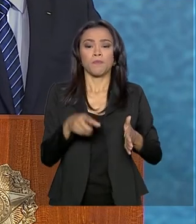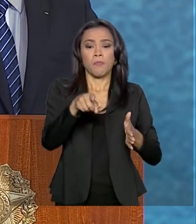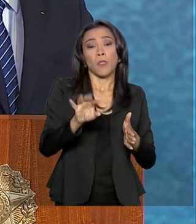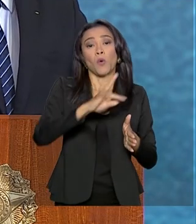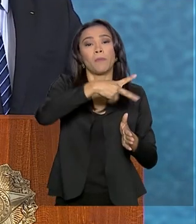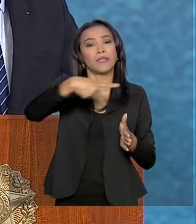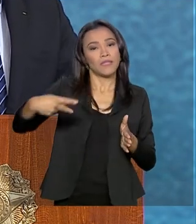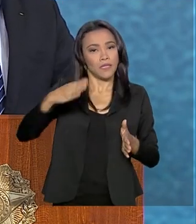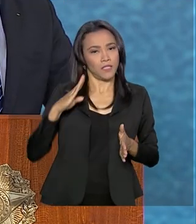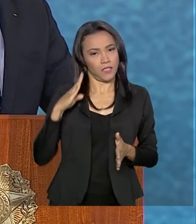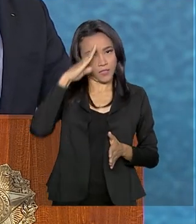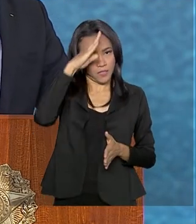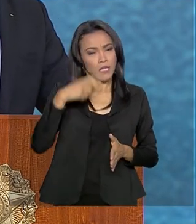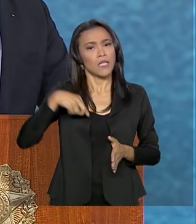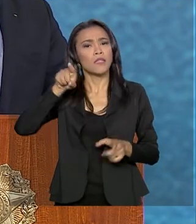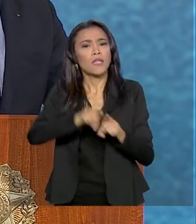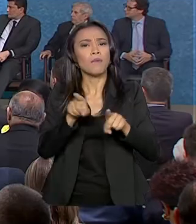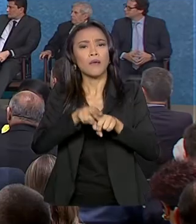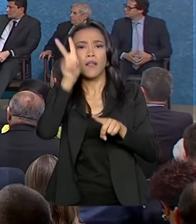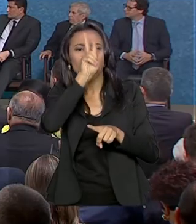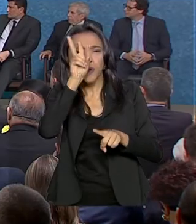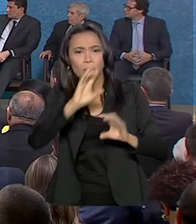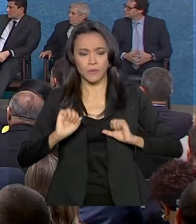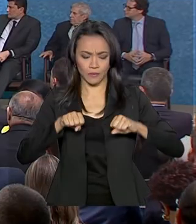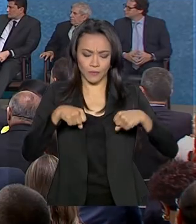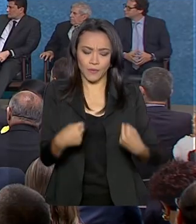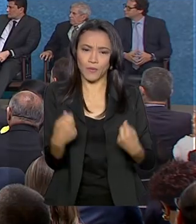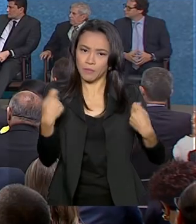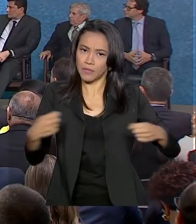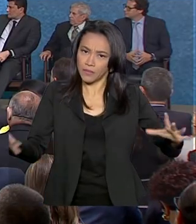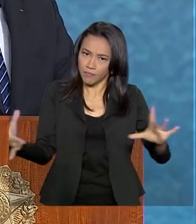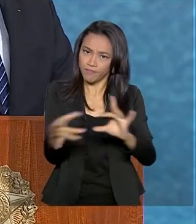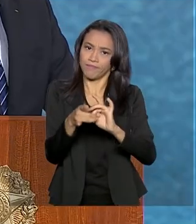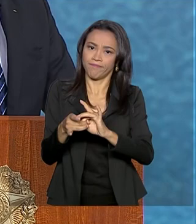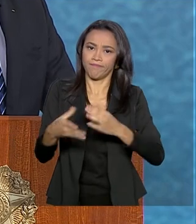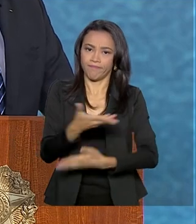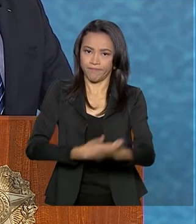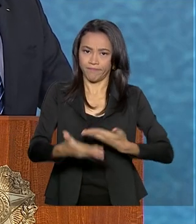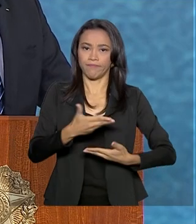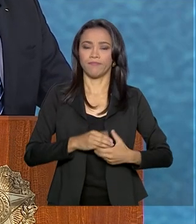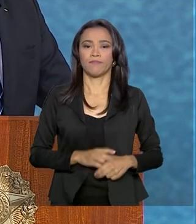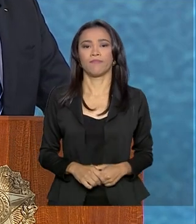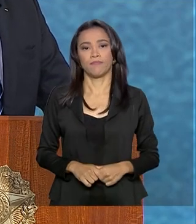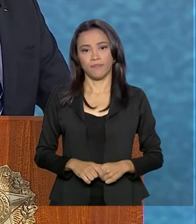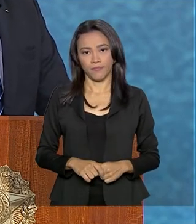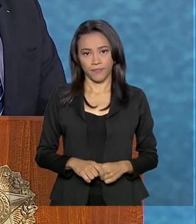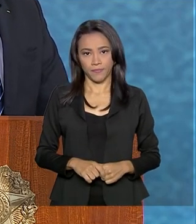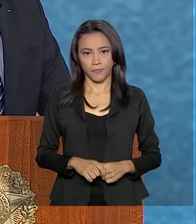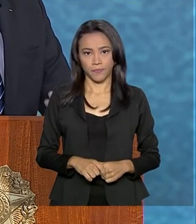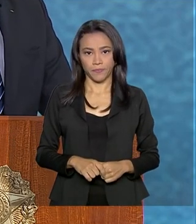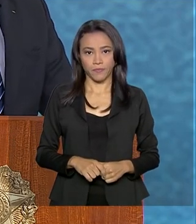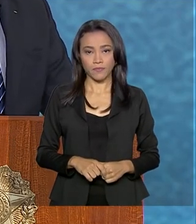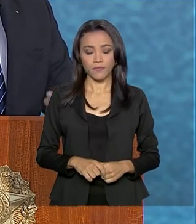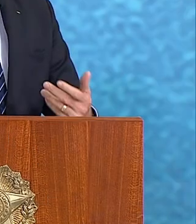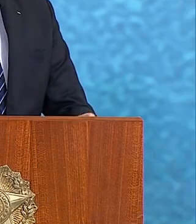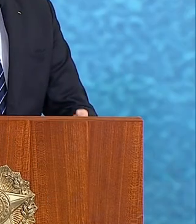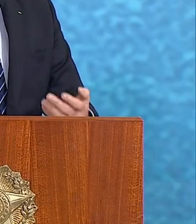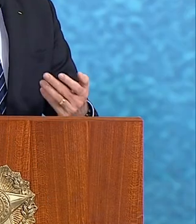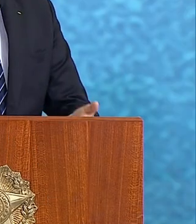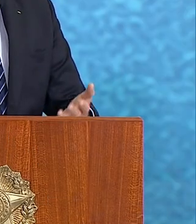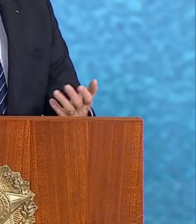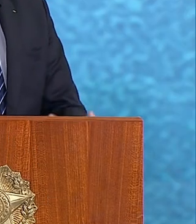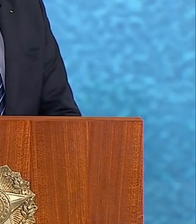Bolsonaro também lembrou que o esforço tem que ser conjunto. Ninguém quer impor nada. Nós